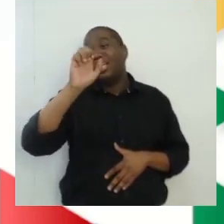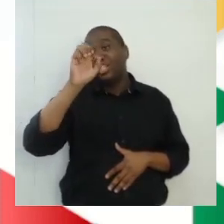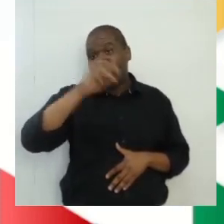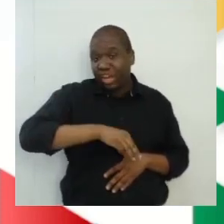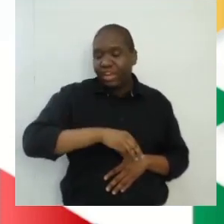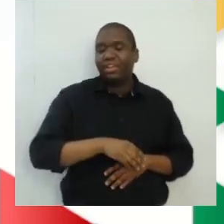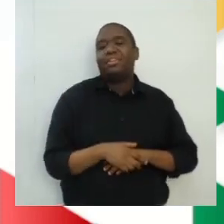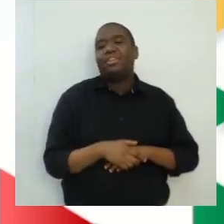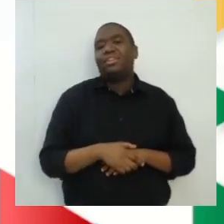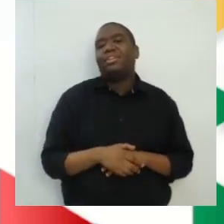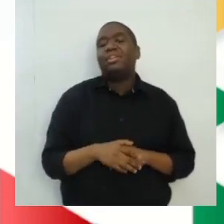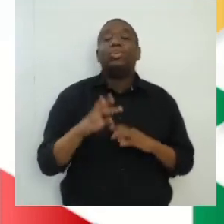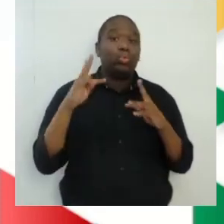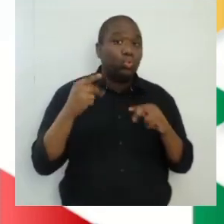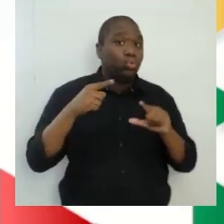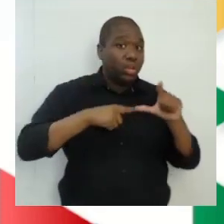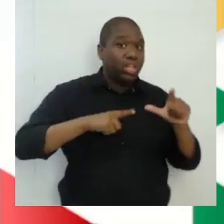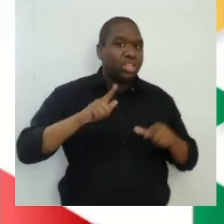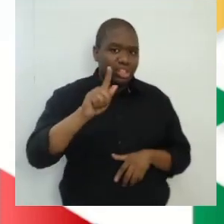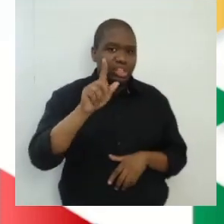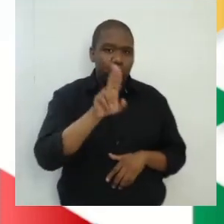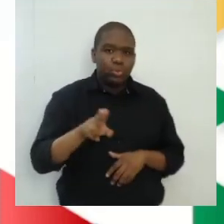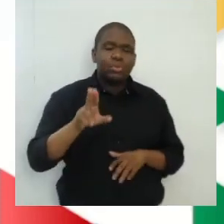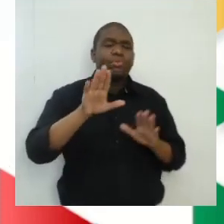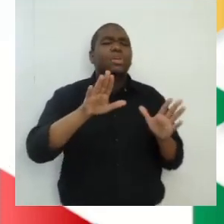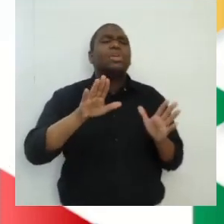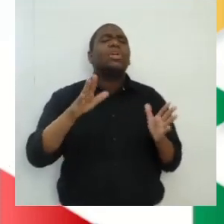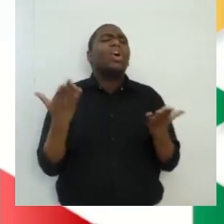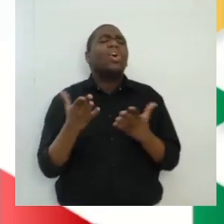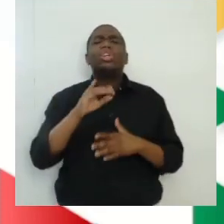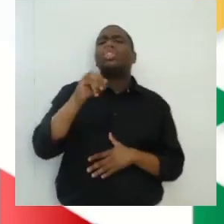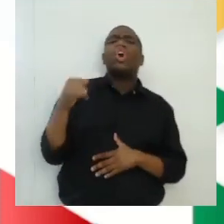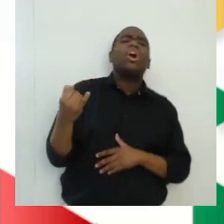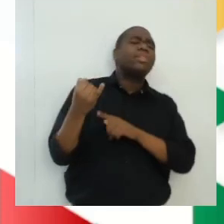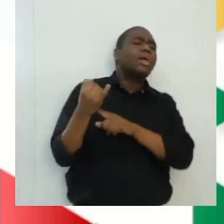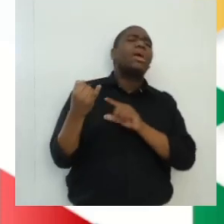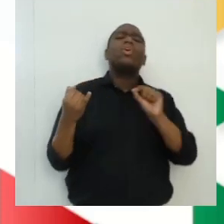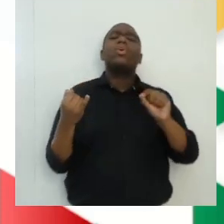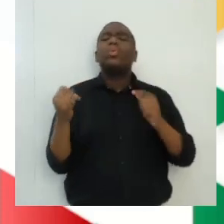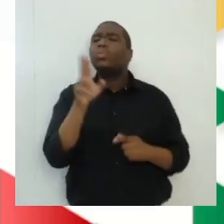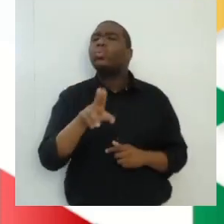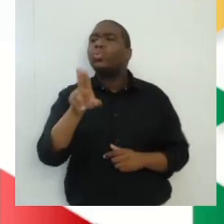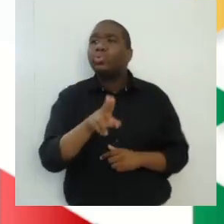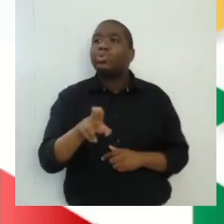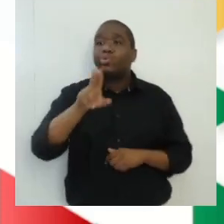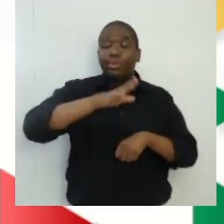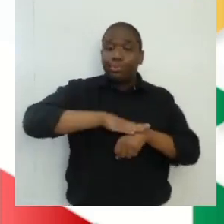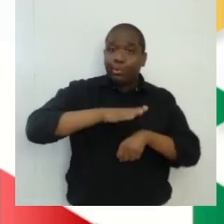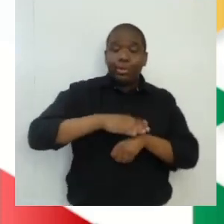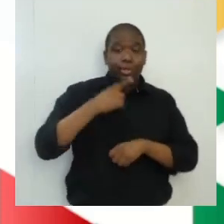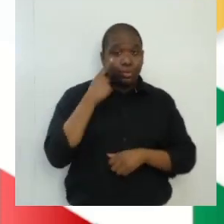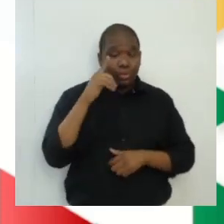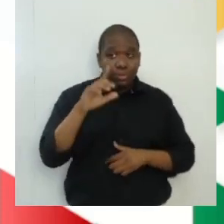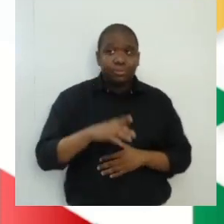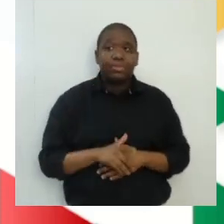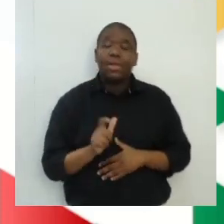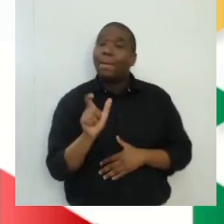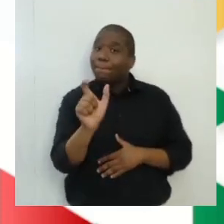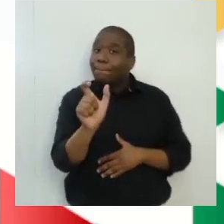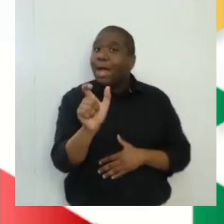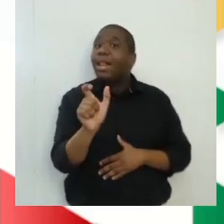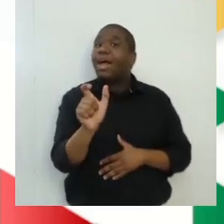gen, tá? E o J? O J, por sua vez, é utilizado nas seguintes situações: palavras de